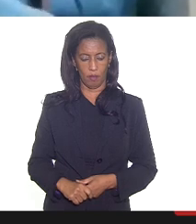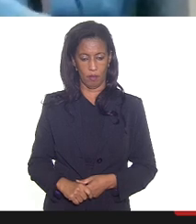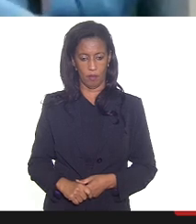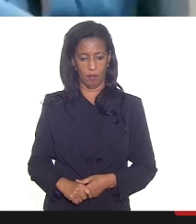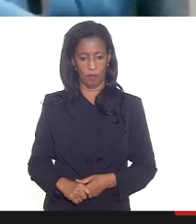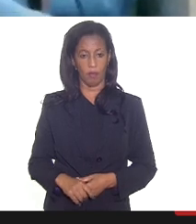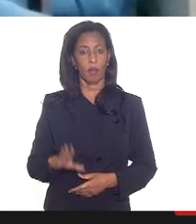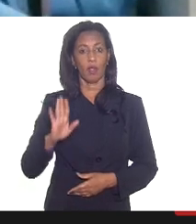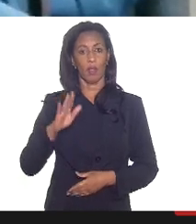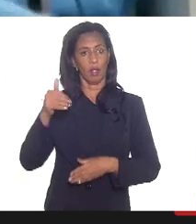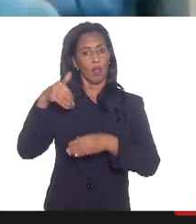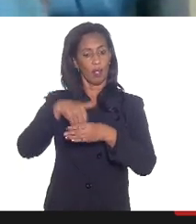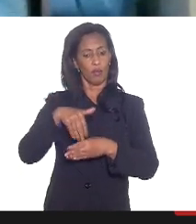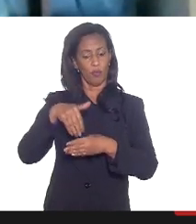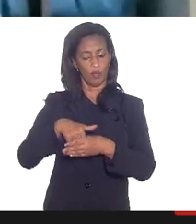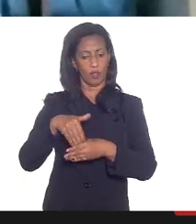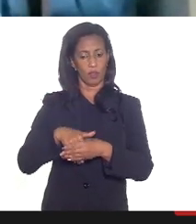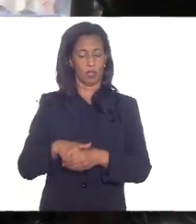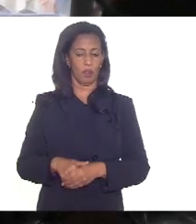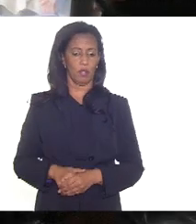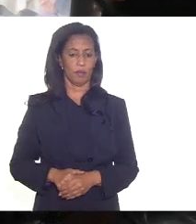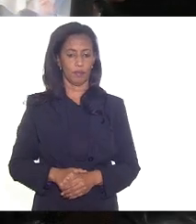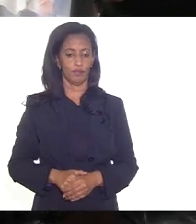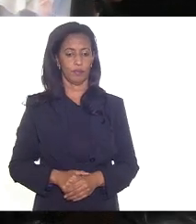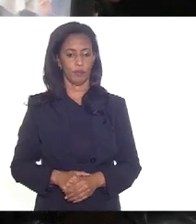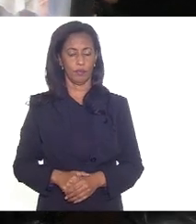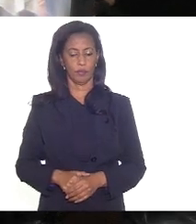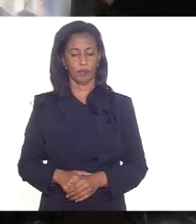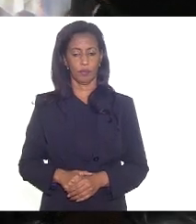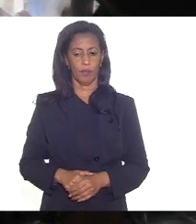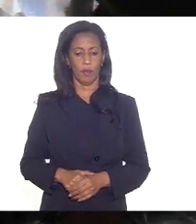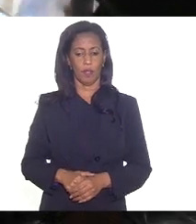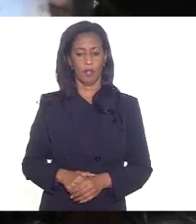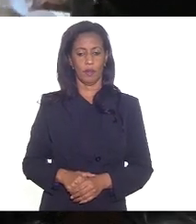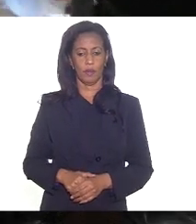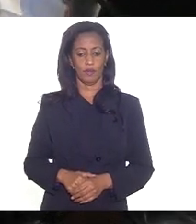em votação, projeto. Depois declaração. Tá, no final eu escrevo Vossa Excelência.